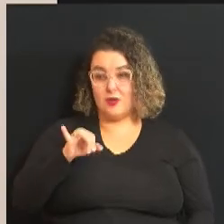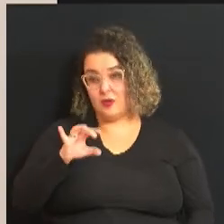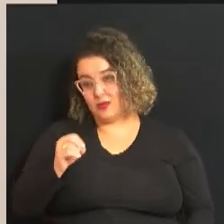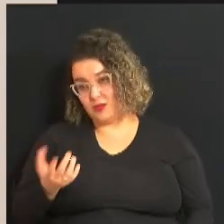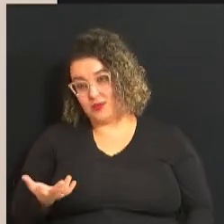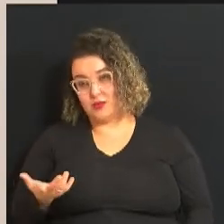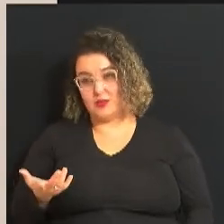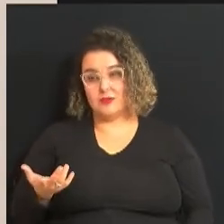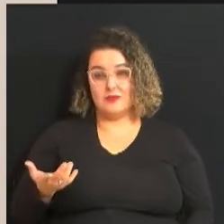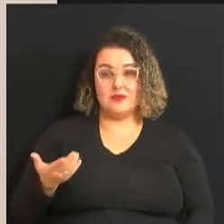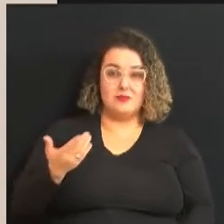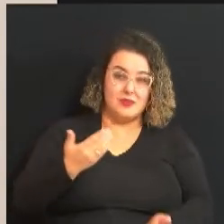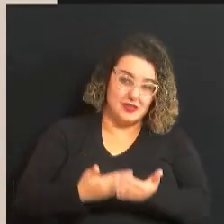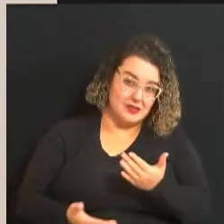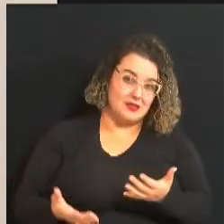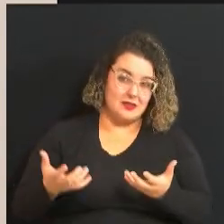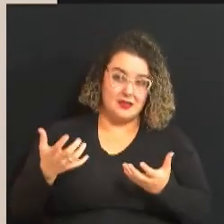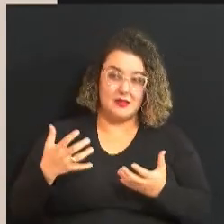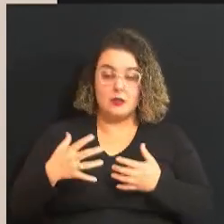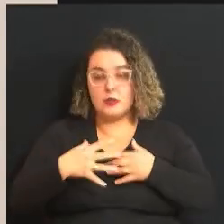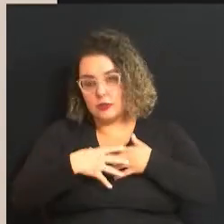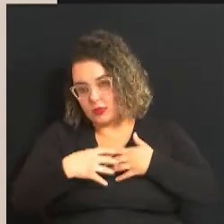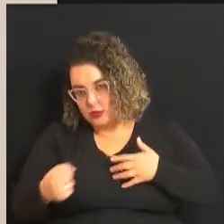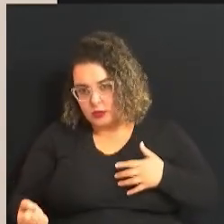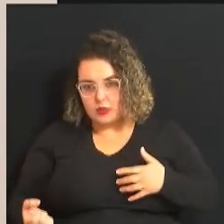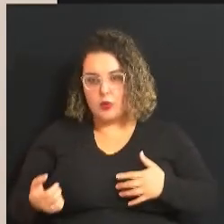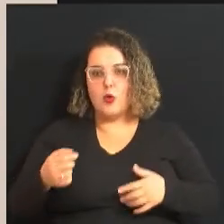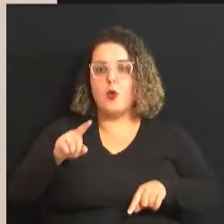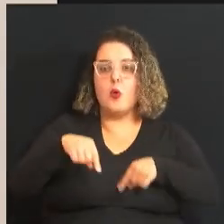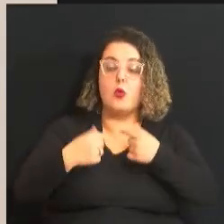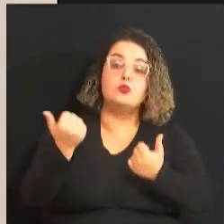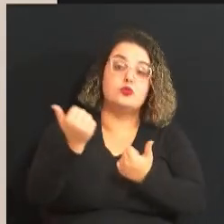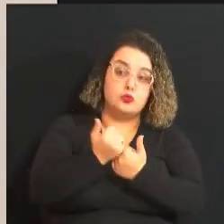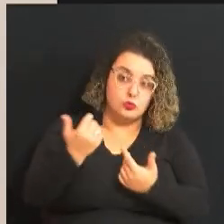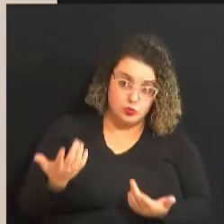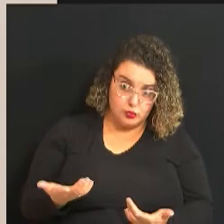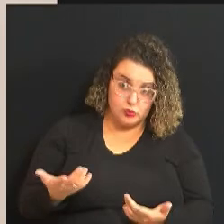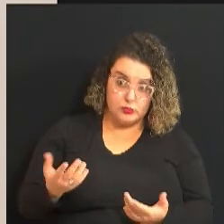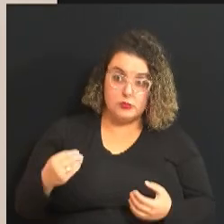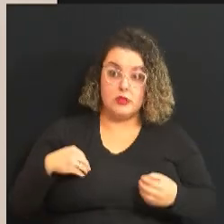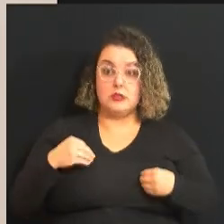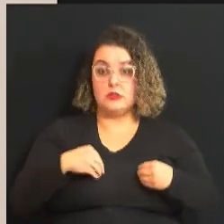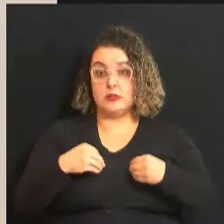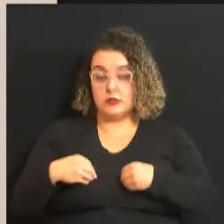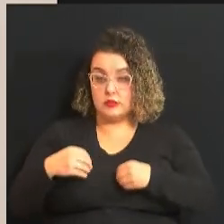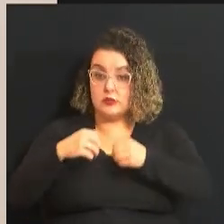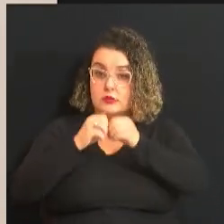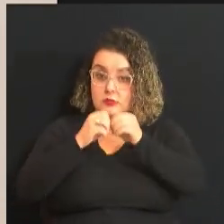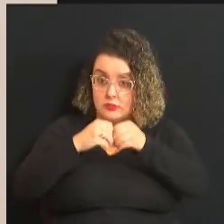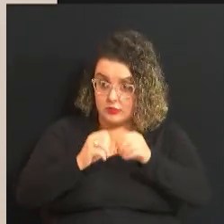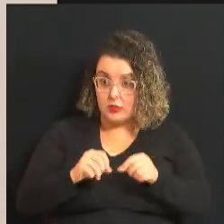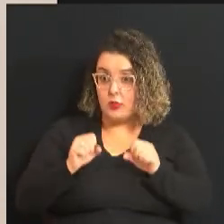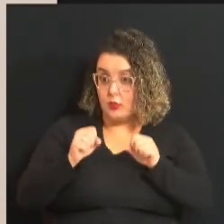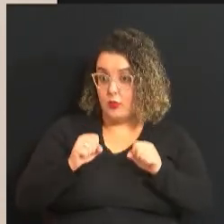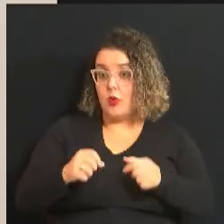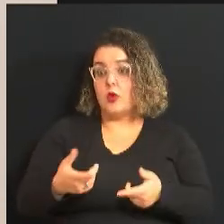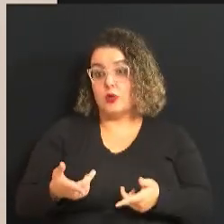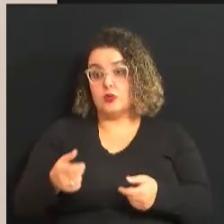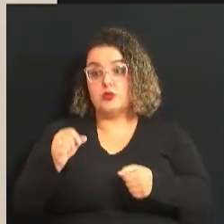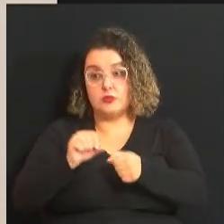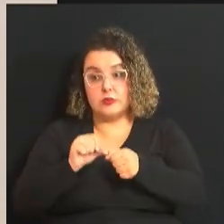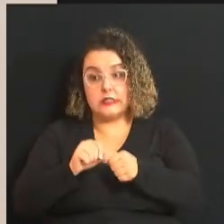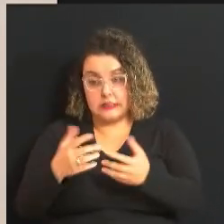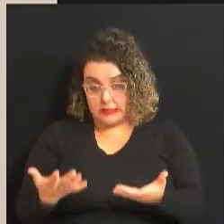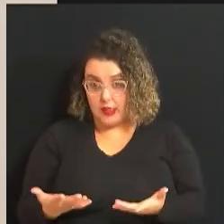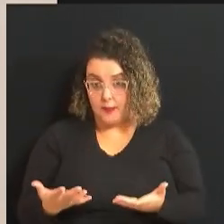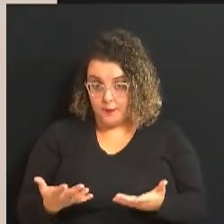queria saber se eu já posso tirar o DIU ou se eu preciso colocar outro. A gente tem alguns exames laboratoriais que a gente pode lançar a mão para ver